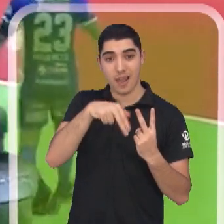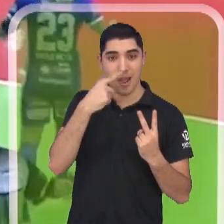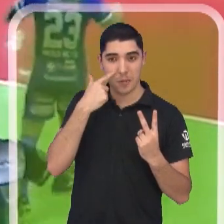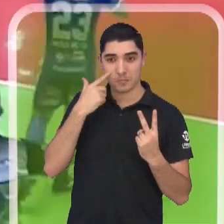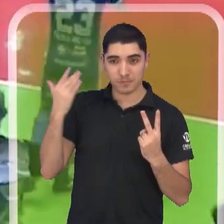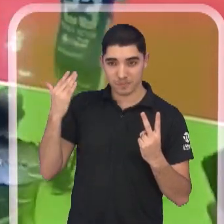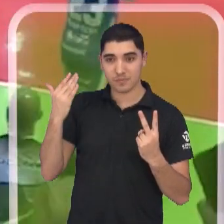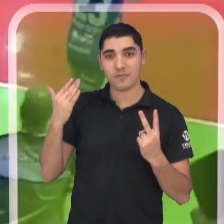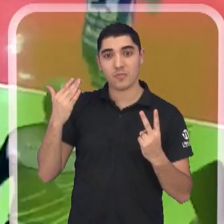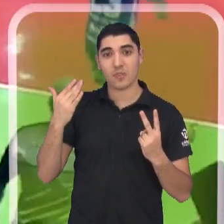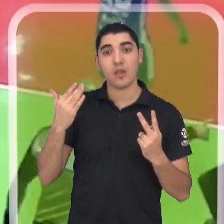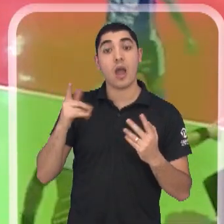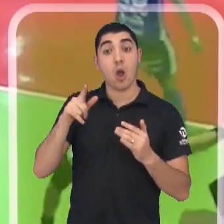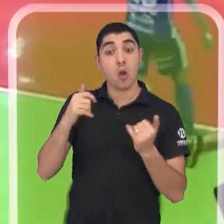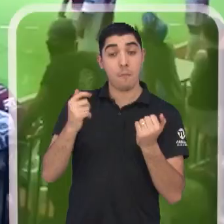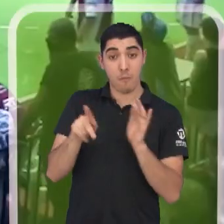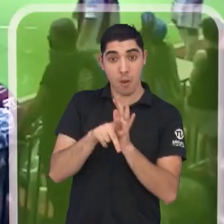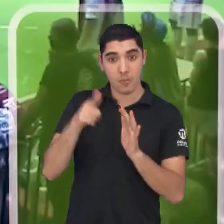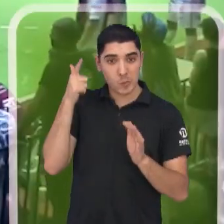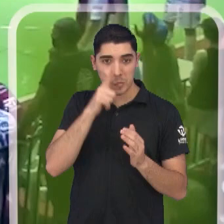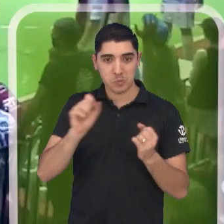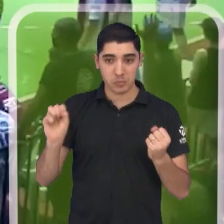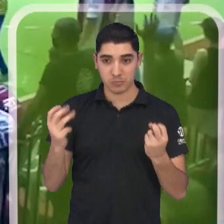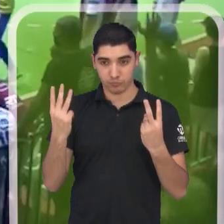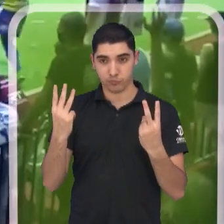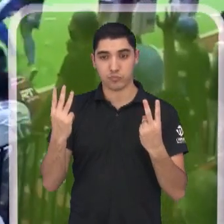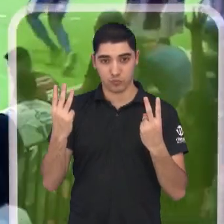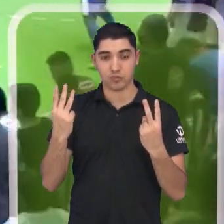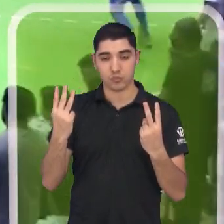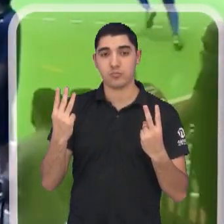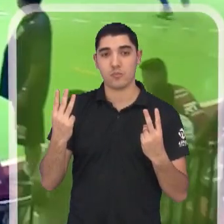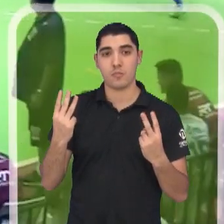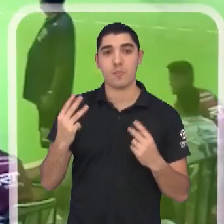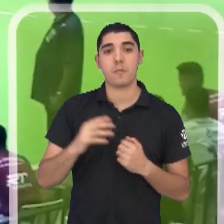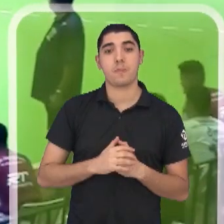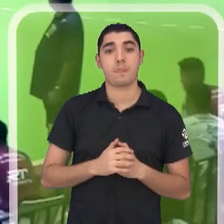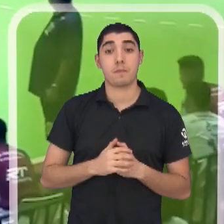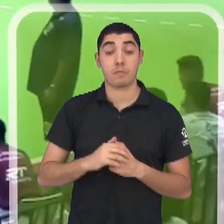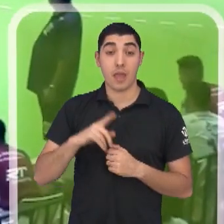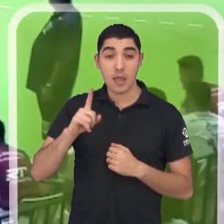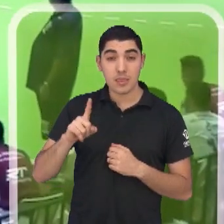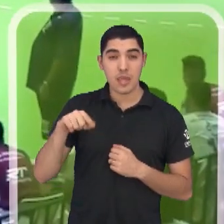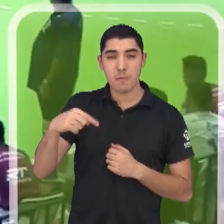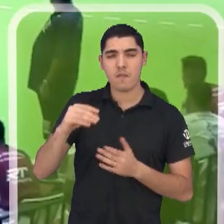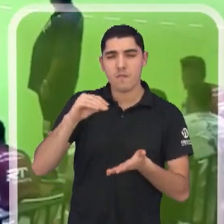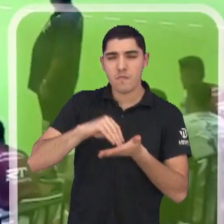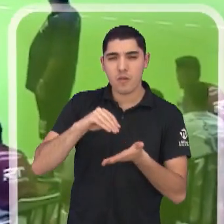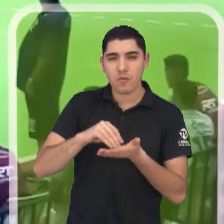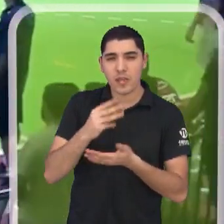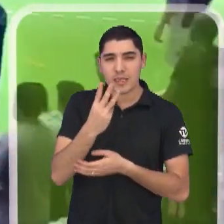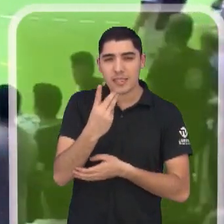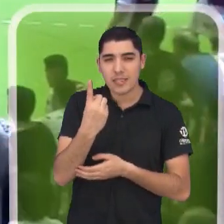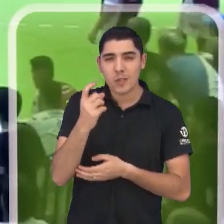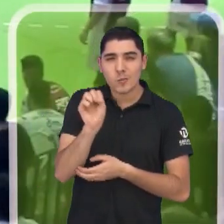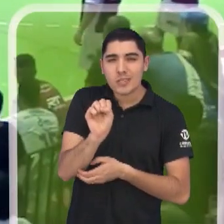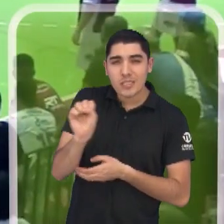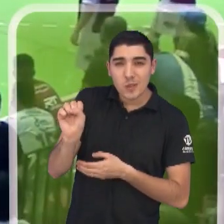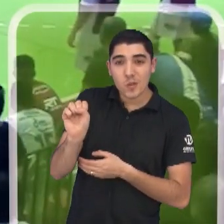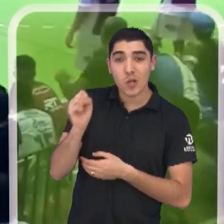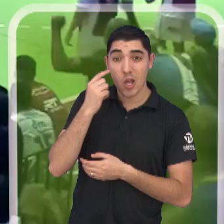mas a arbitragem deu gol pro Alan Dois a três para a equipe do Dracena e faltando Olha só 31 segundos